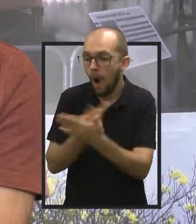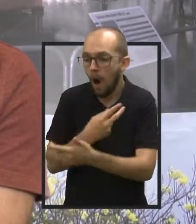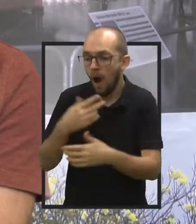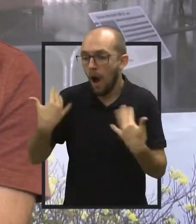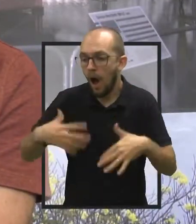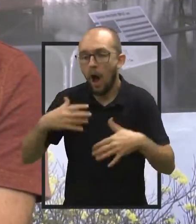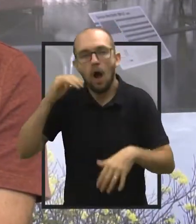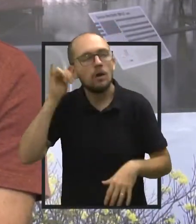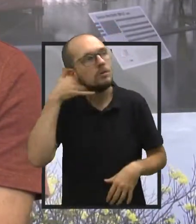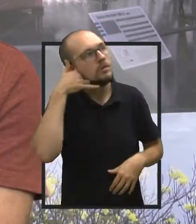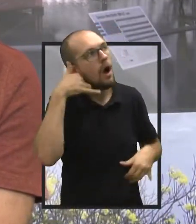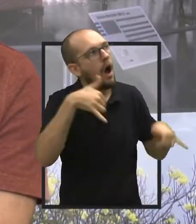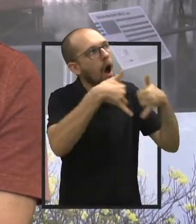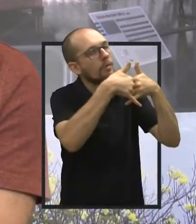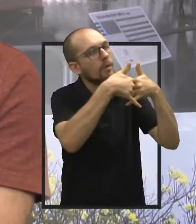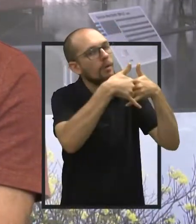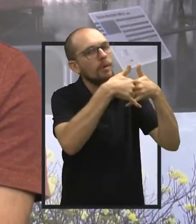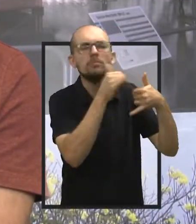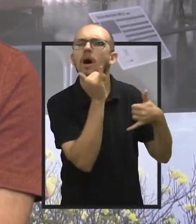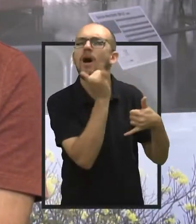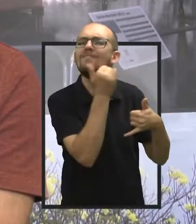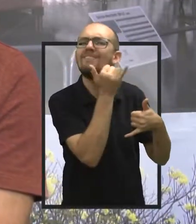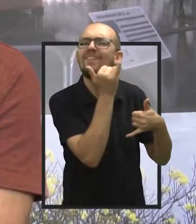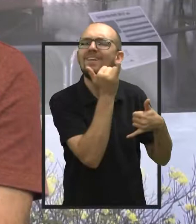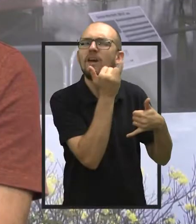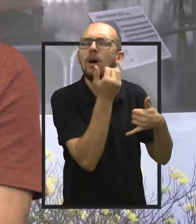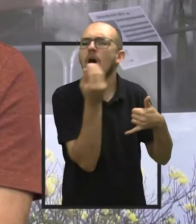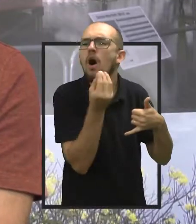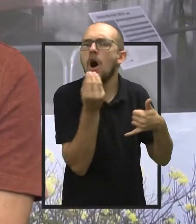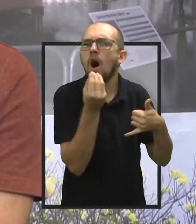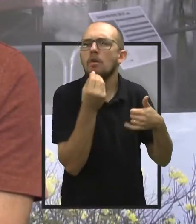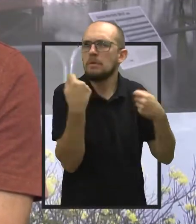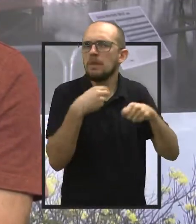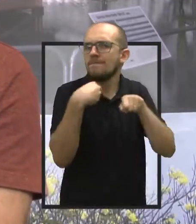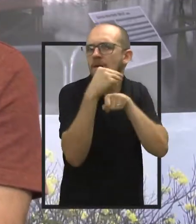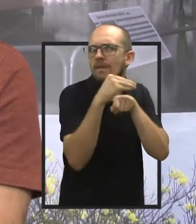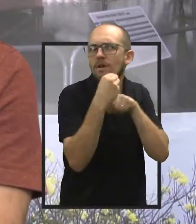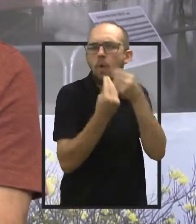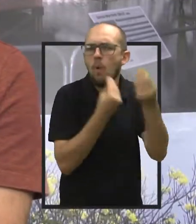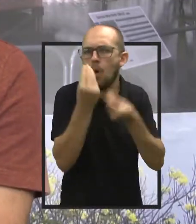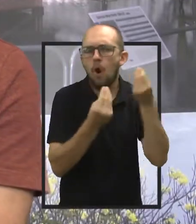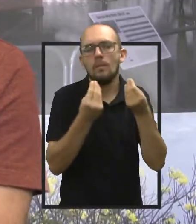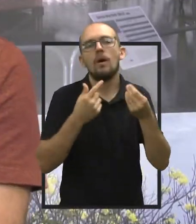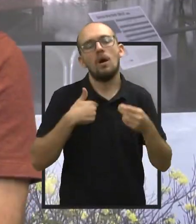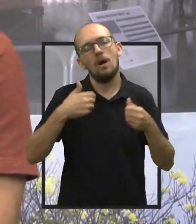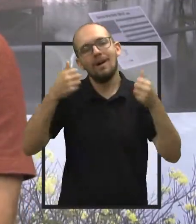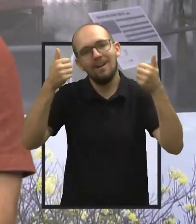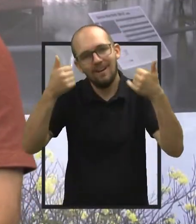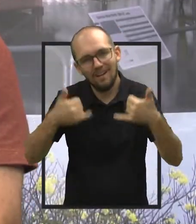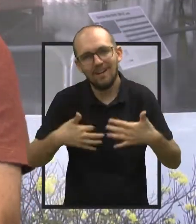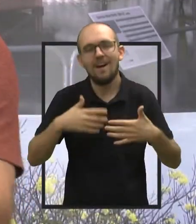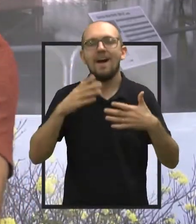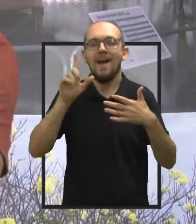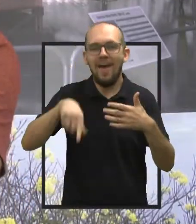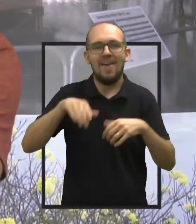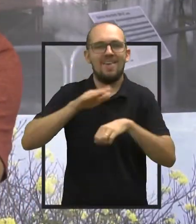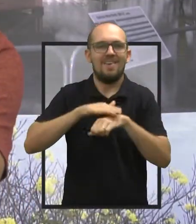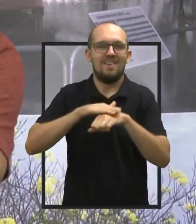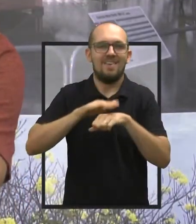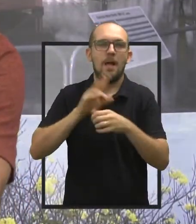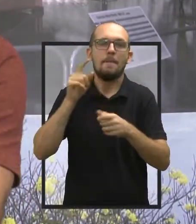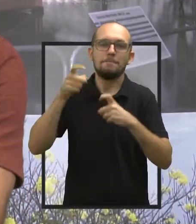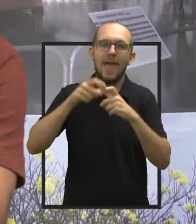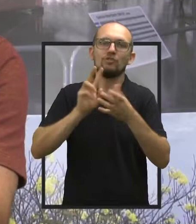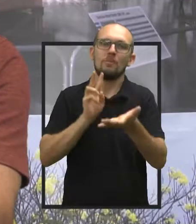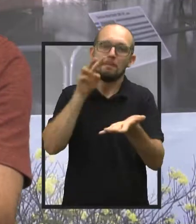né, começa a conversar com a pessoa, ver o que está acontecendo, o atendimento que tem que ser feito, né? Então, passar isso para os jovens